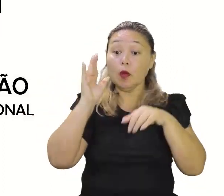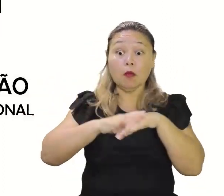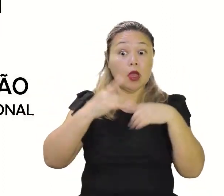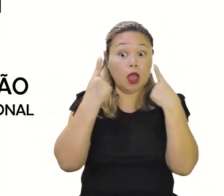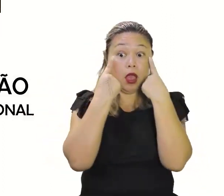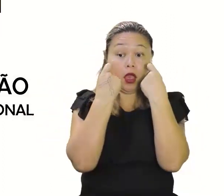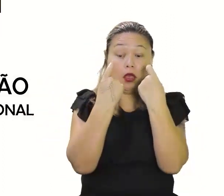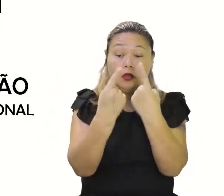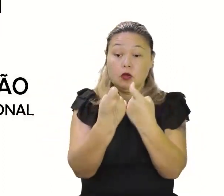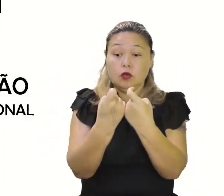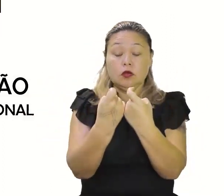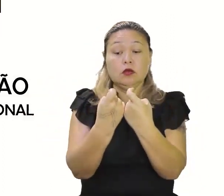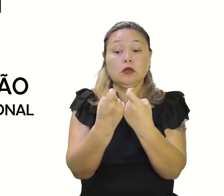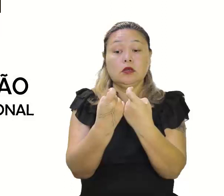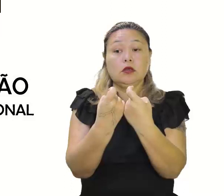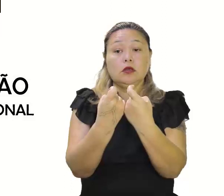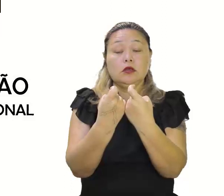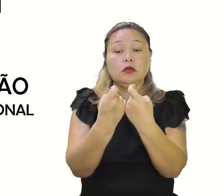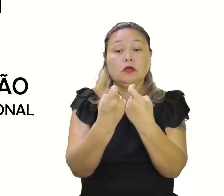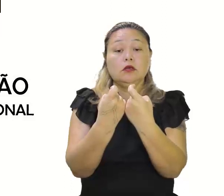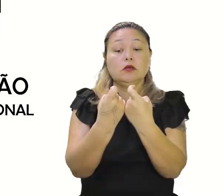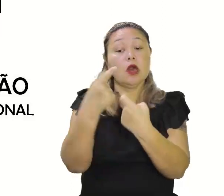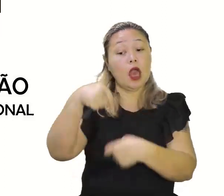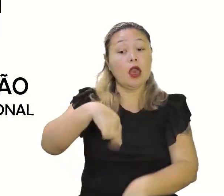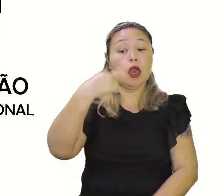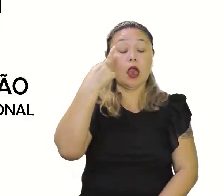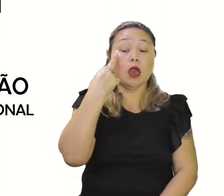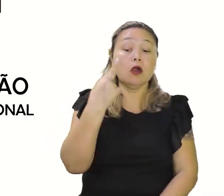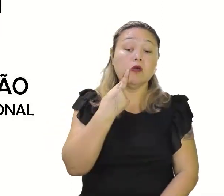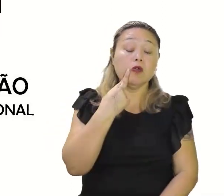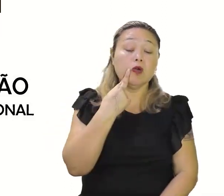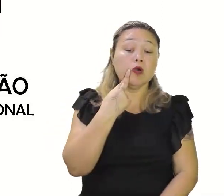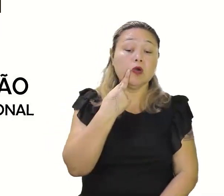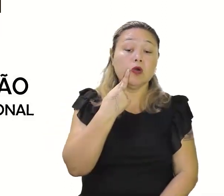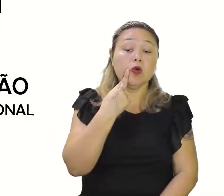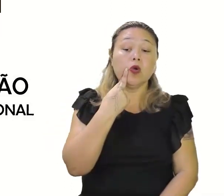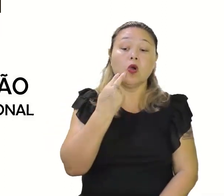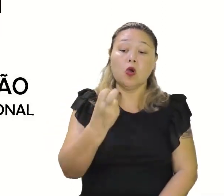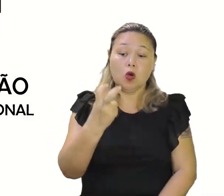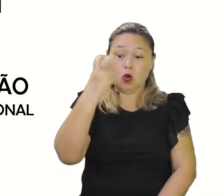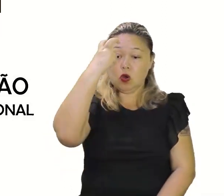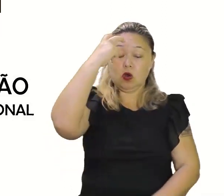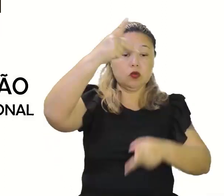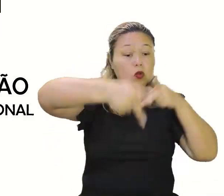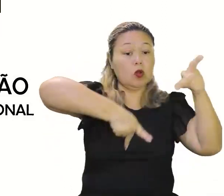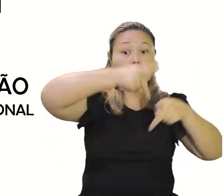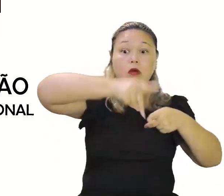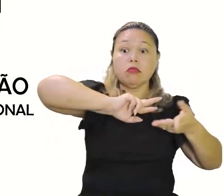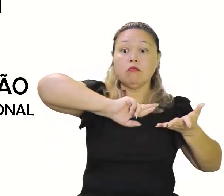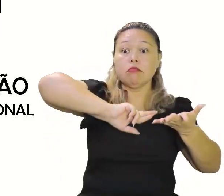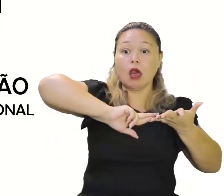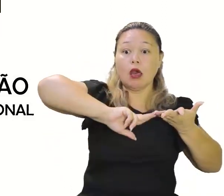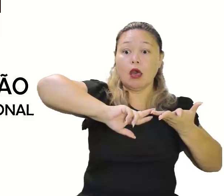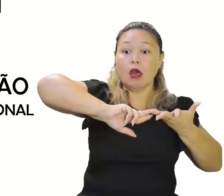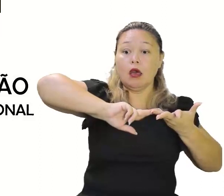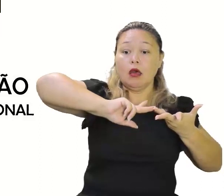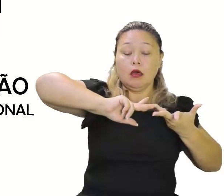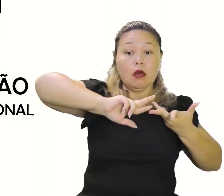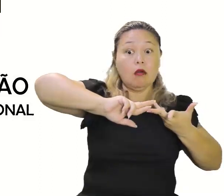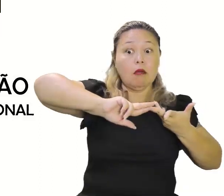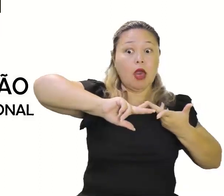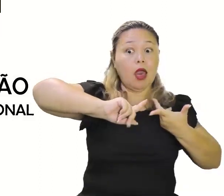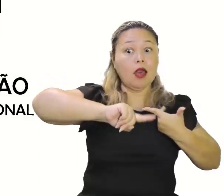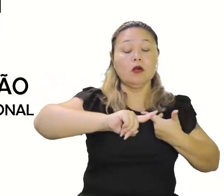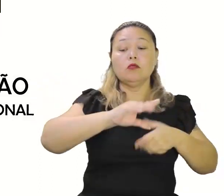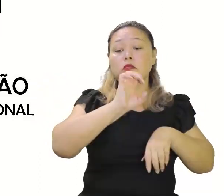legal de tudo é que em Rondônia, essa cultura do povo é bem diversificada, não é? Verdade, Aqui tem